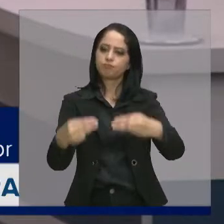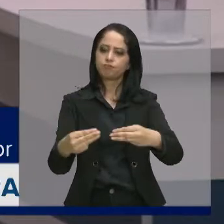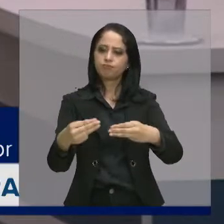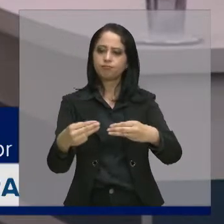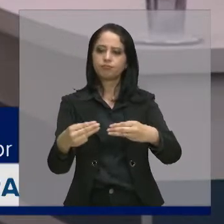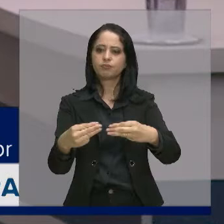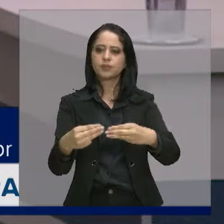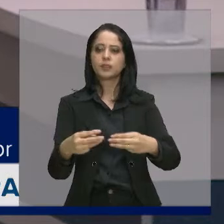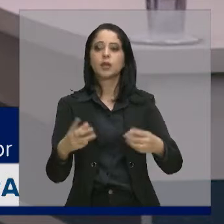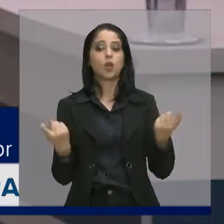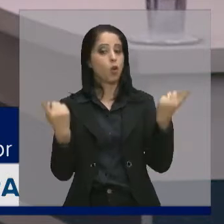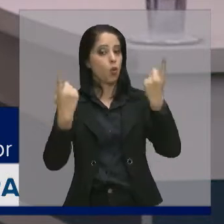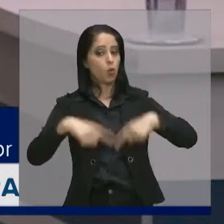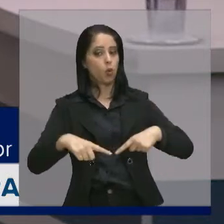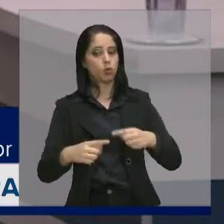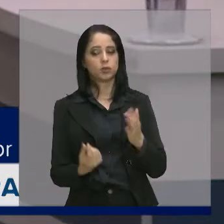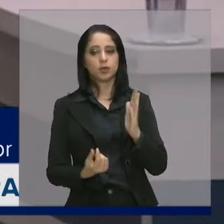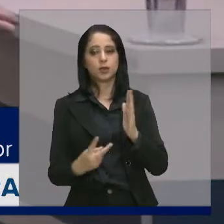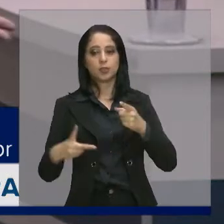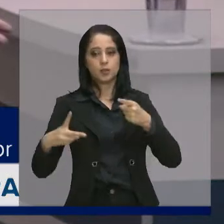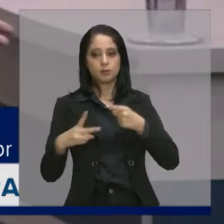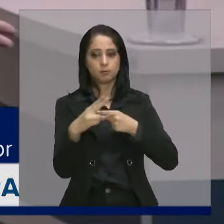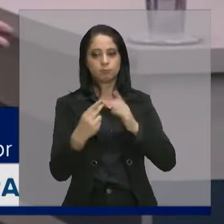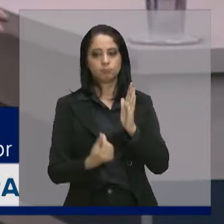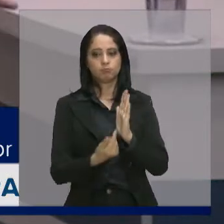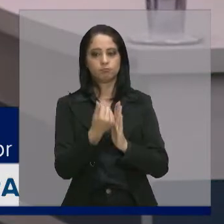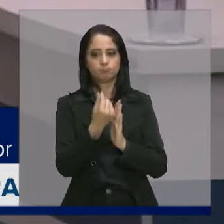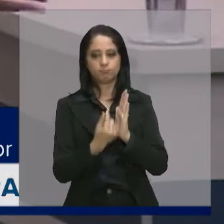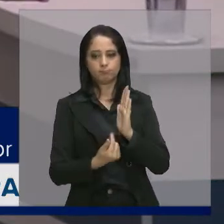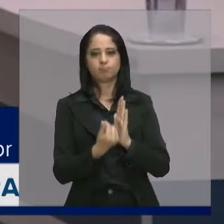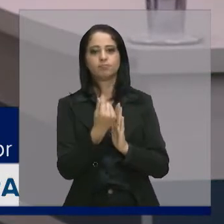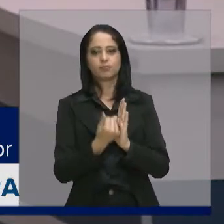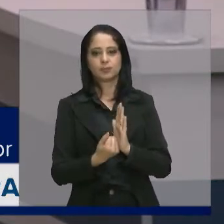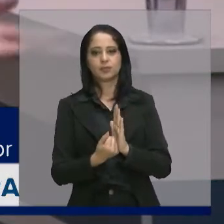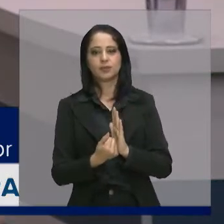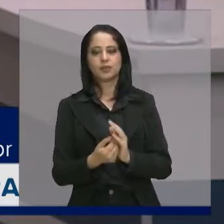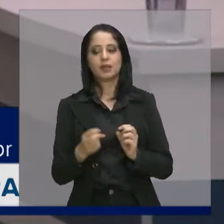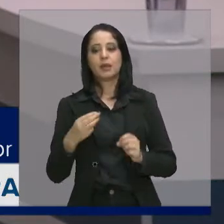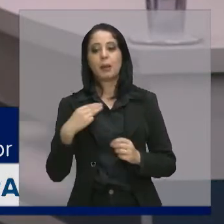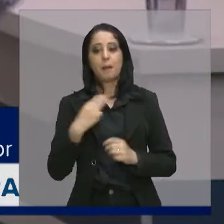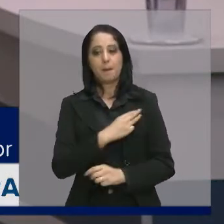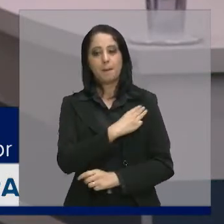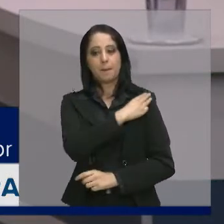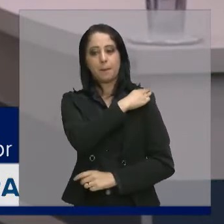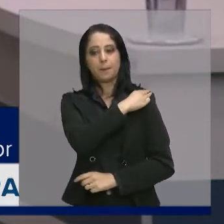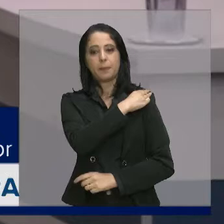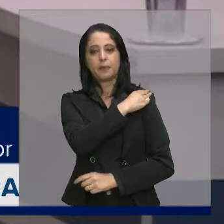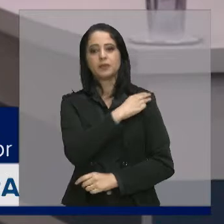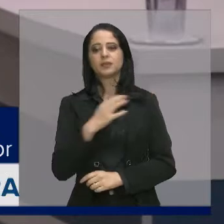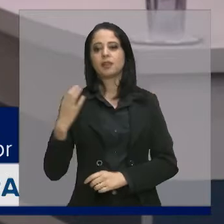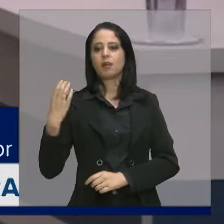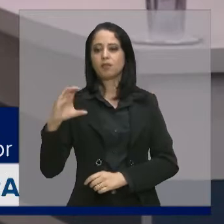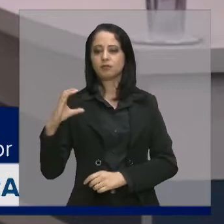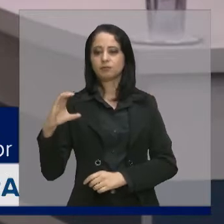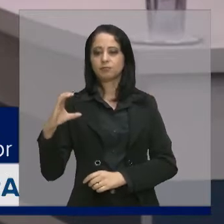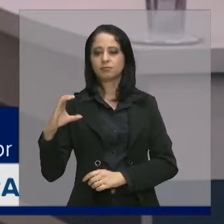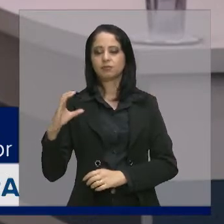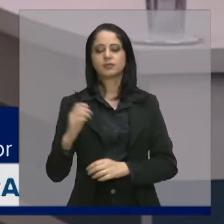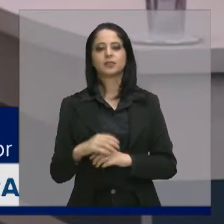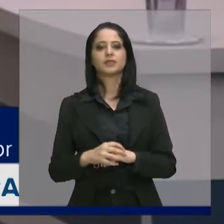do INPE, pelo Ministério da Ciência, que na verdade é Brasília, né? É o grande mestre